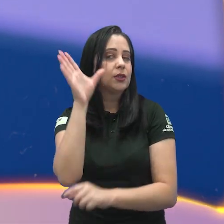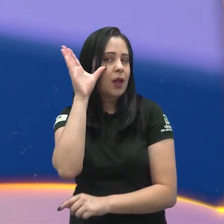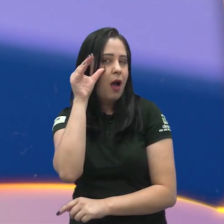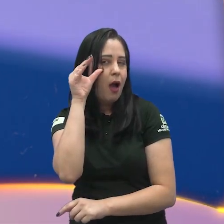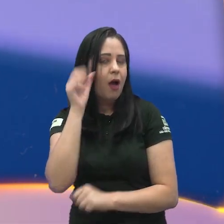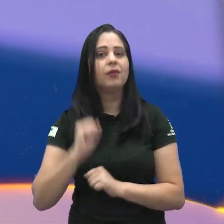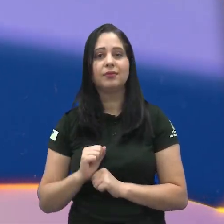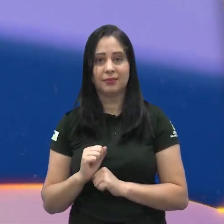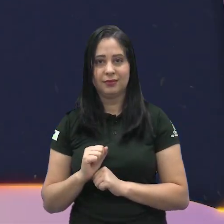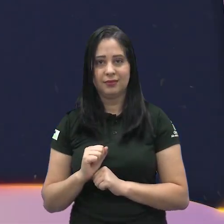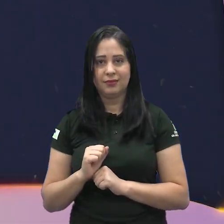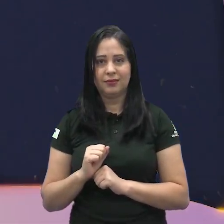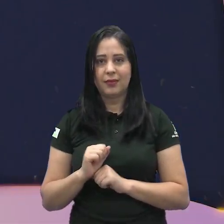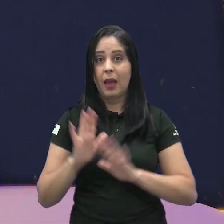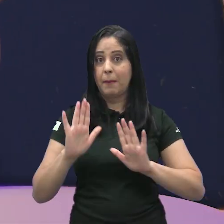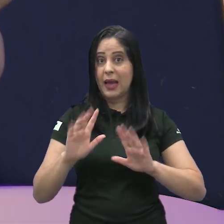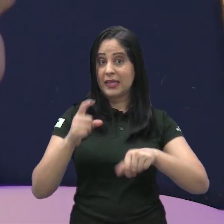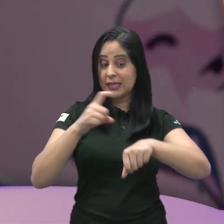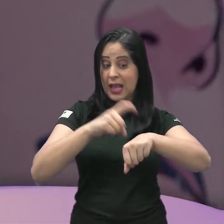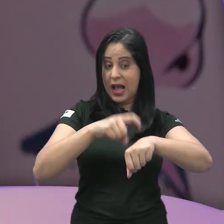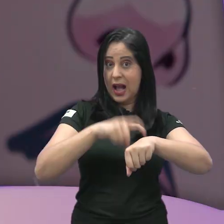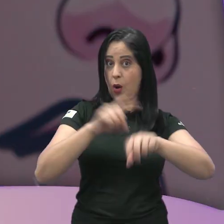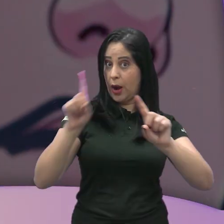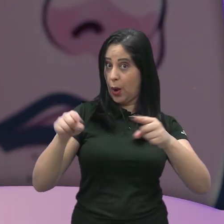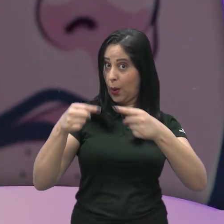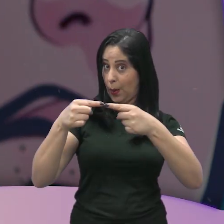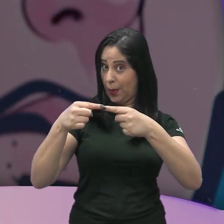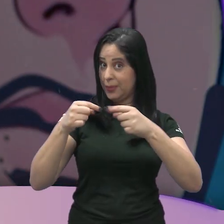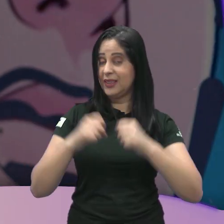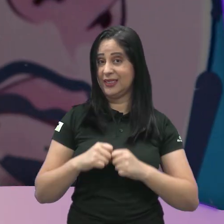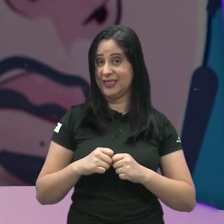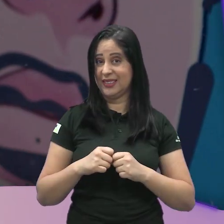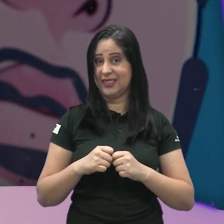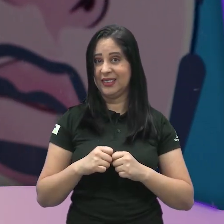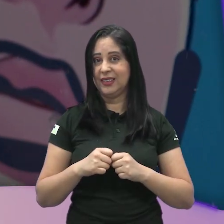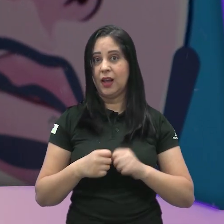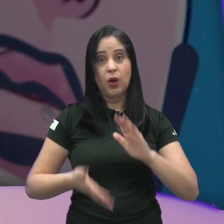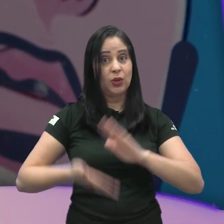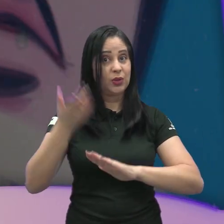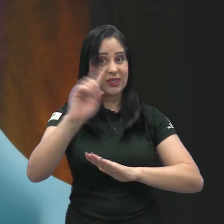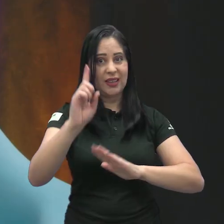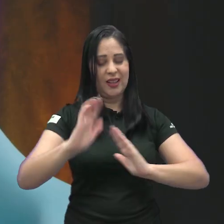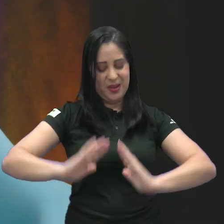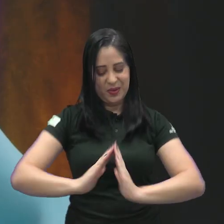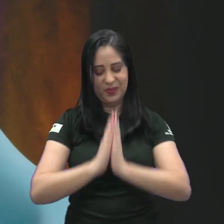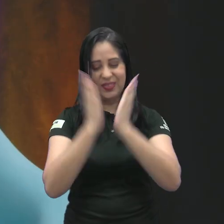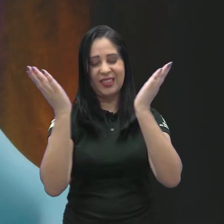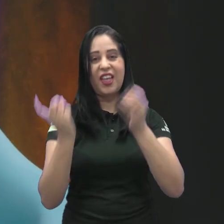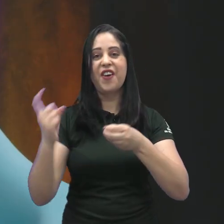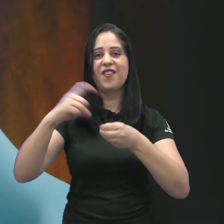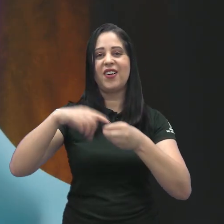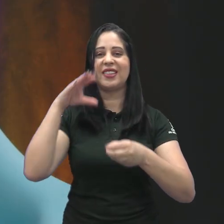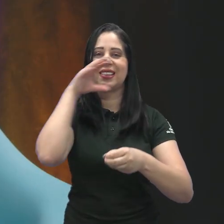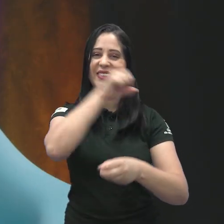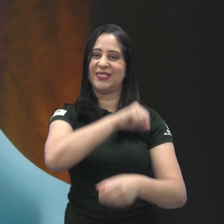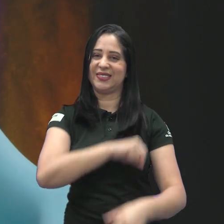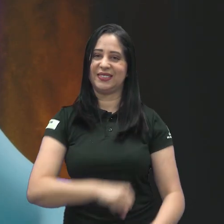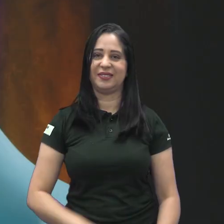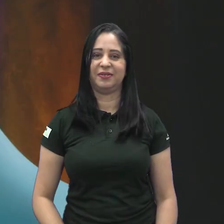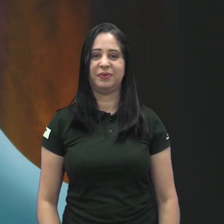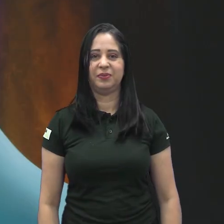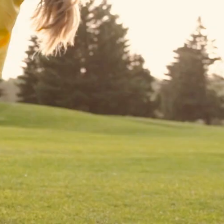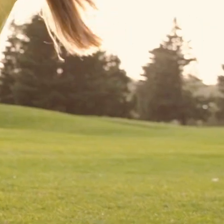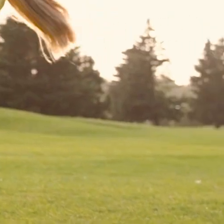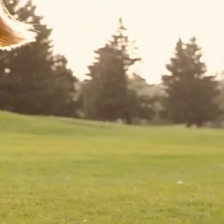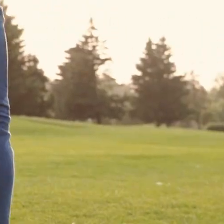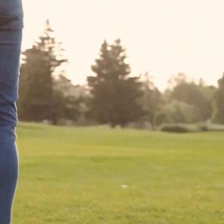artista misterioso de hoje? A pista é que a obra tem tudo a ver com o que estamos debatendo. Não saia daí, o Inspiração volta já já.